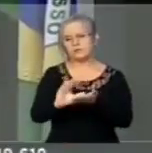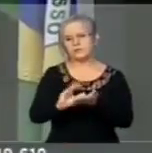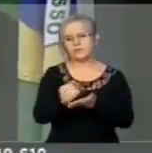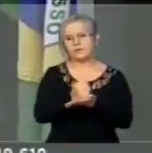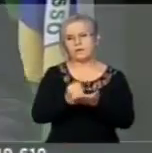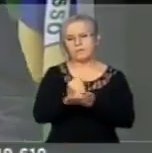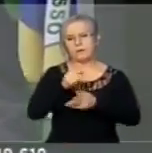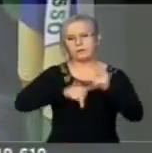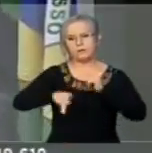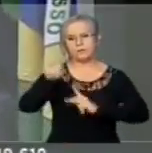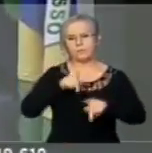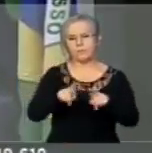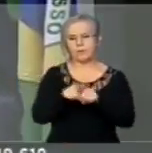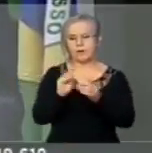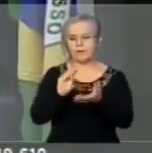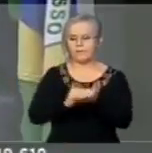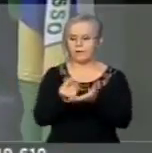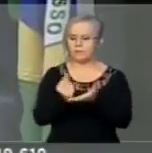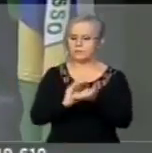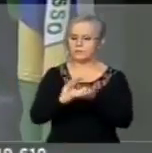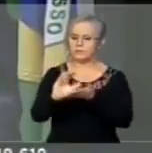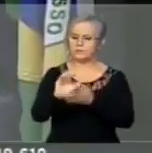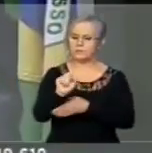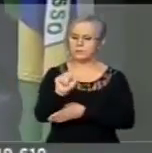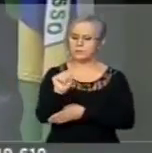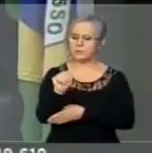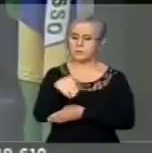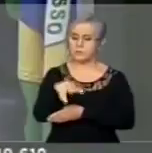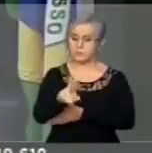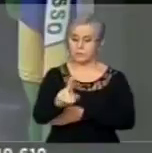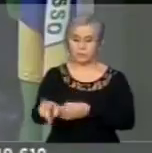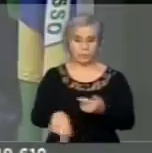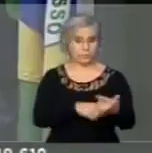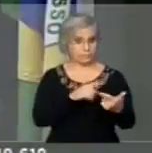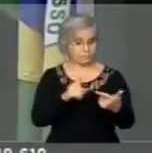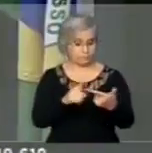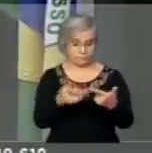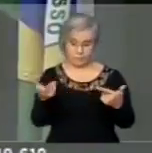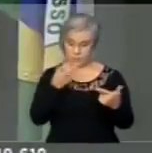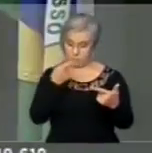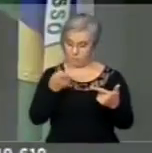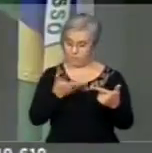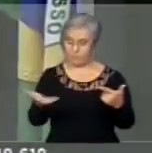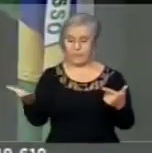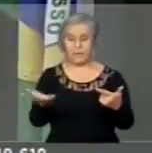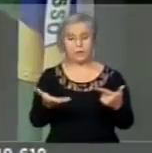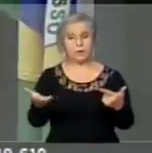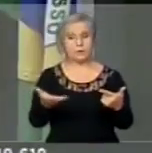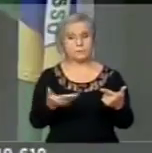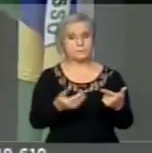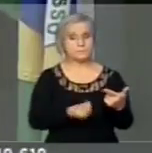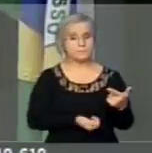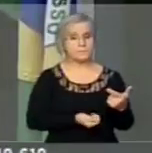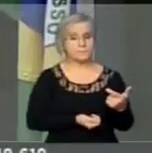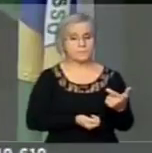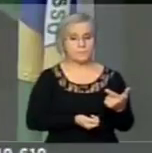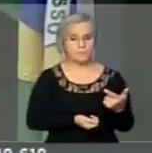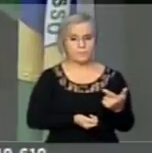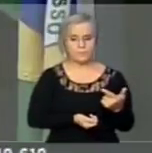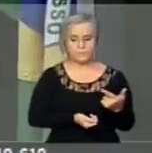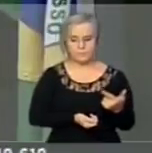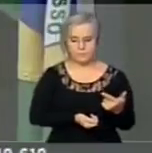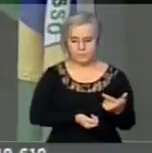Popular e para o SAMU. Num segundo momento desse pronunciamento, eu não posso deixar de